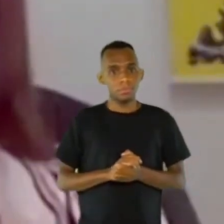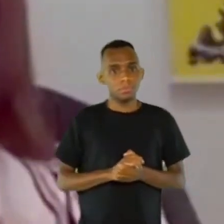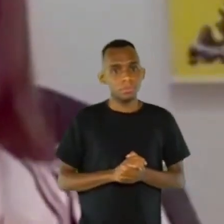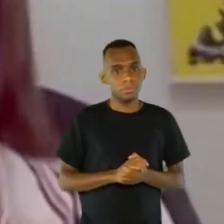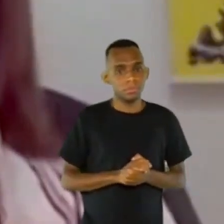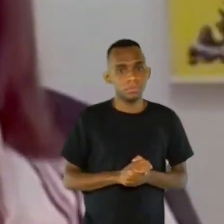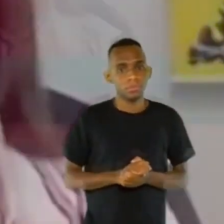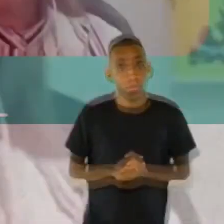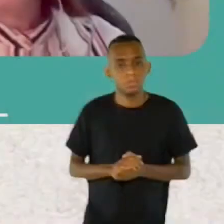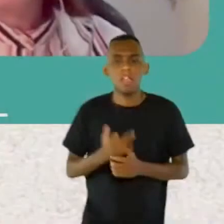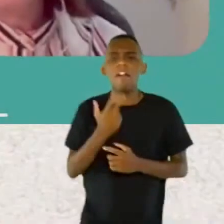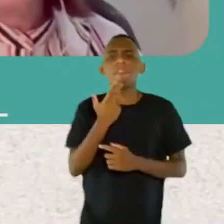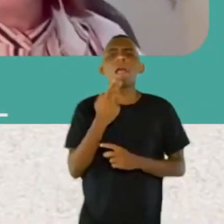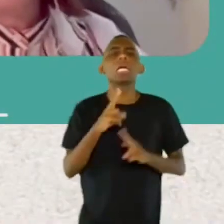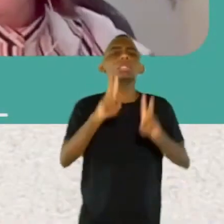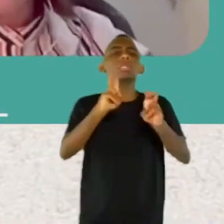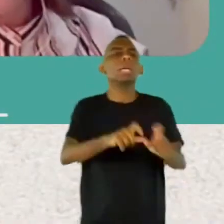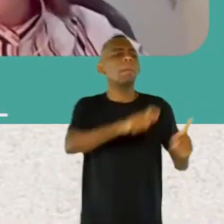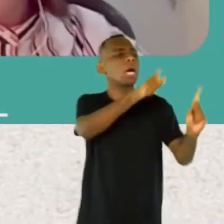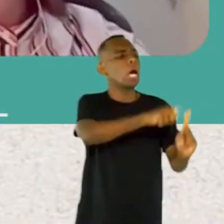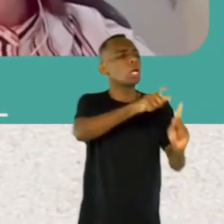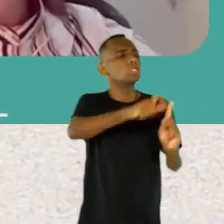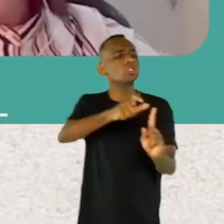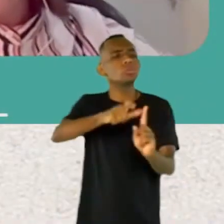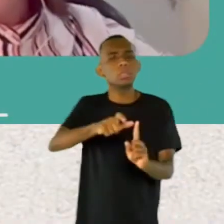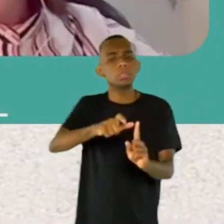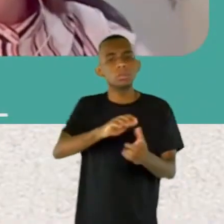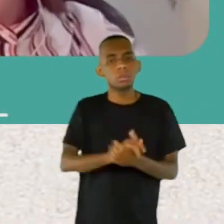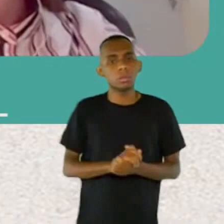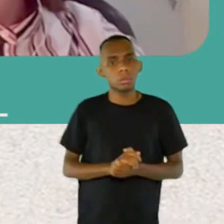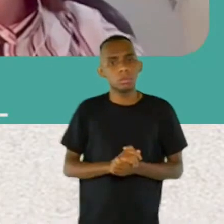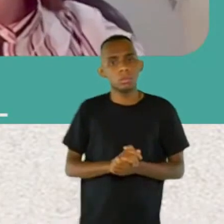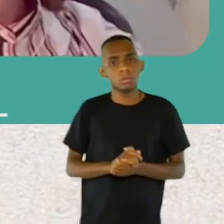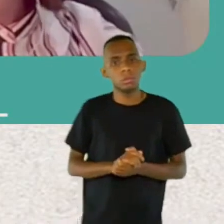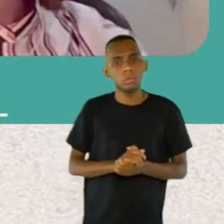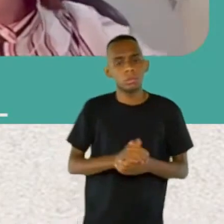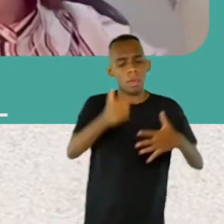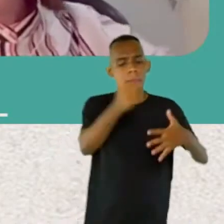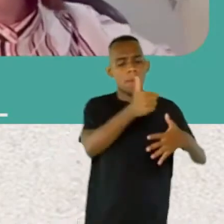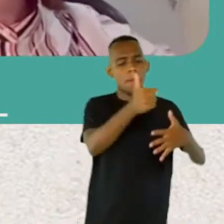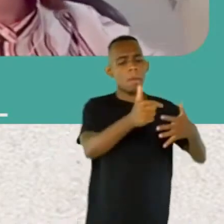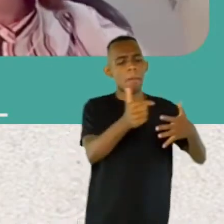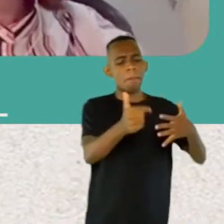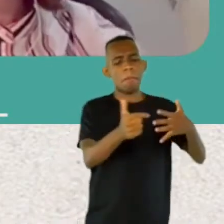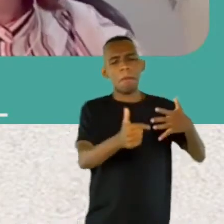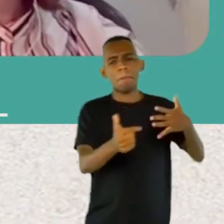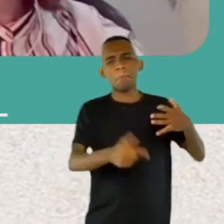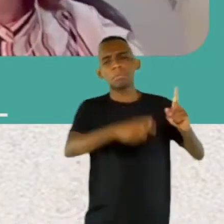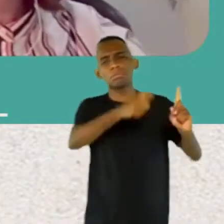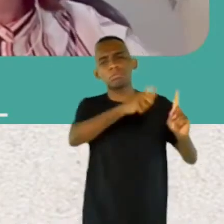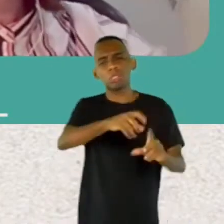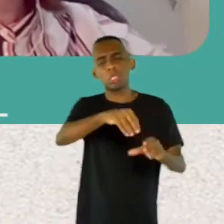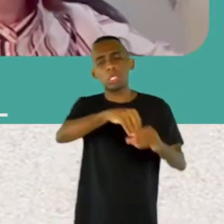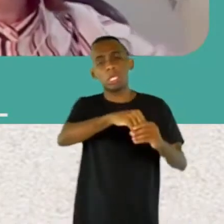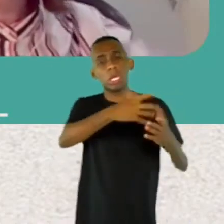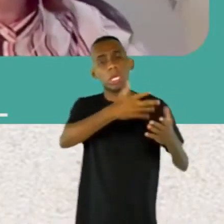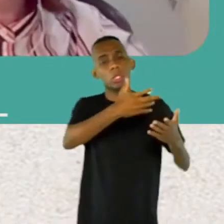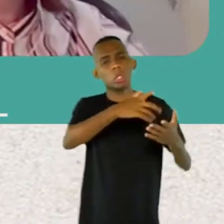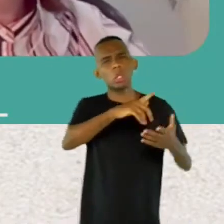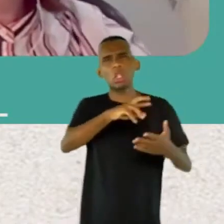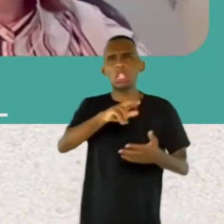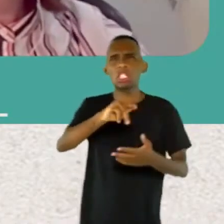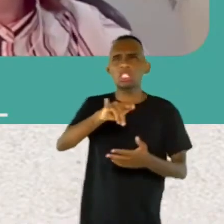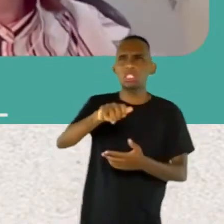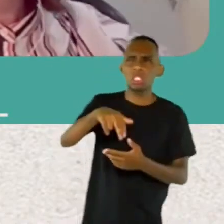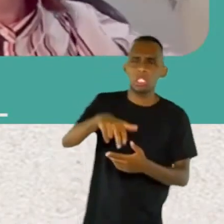tragédia. Então, vamos falar do Douglas, do Seno, da Jéssica, da Regiana,